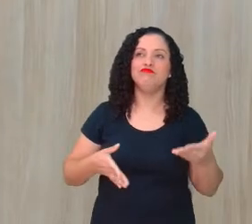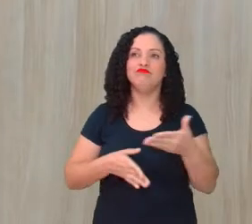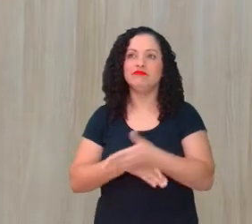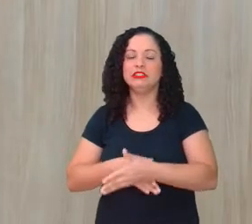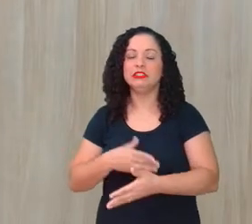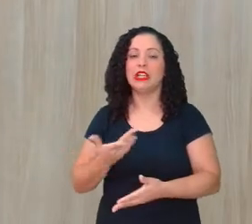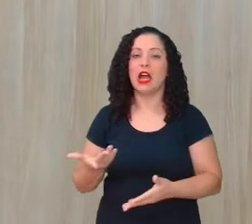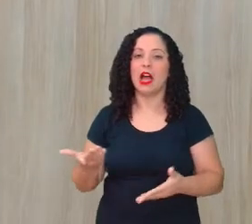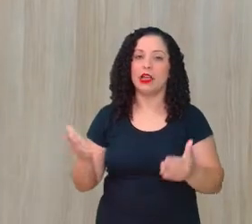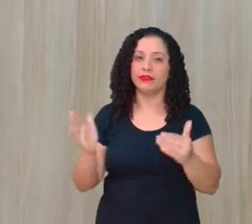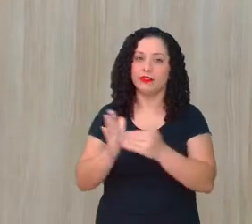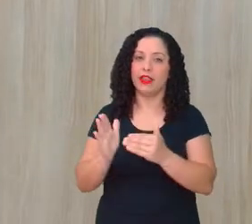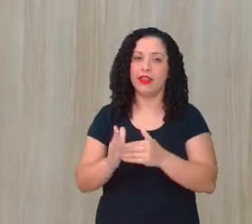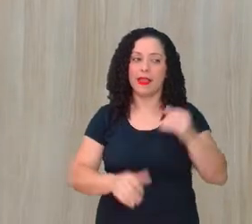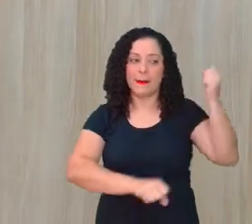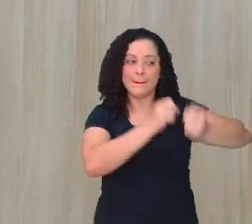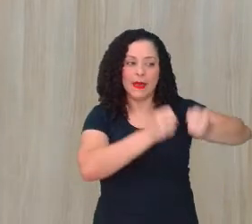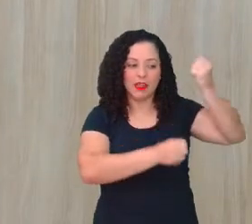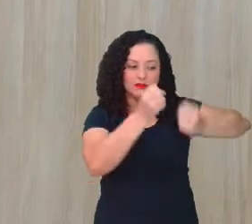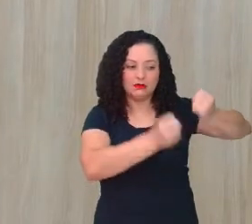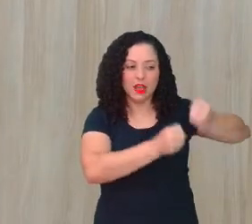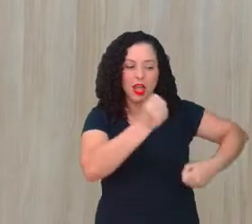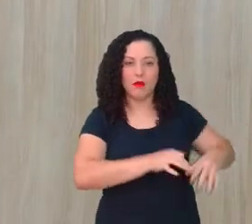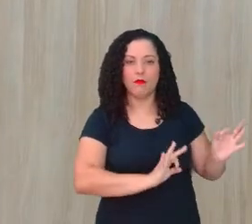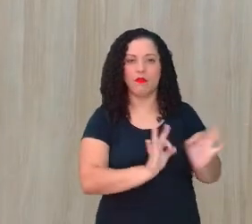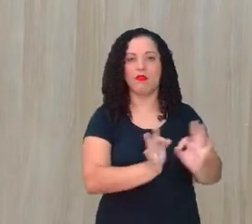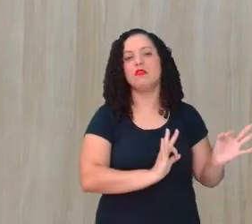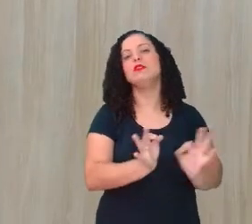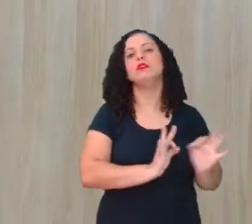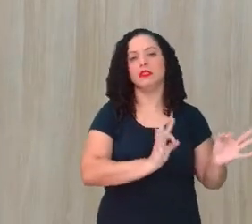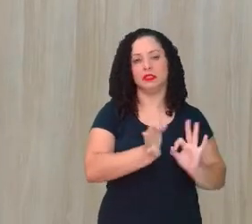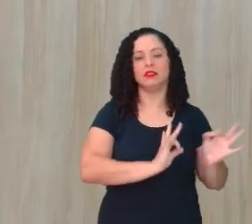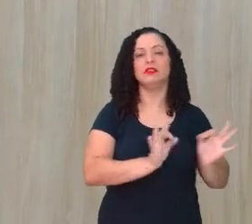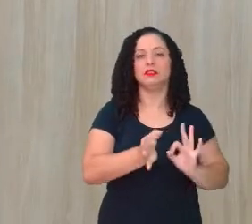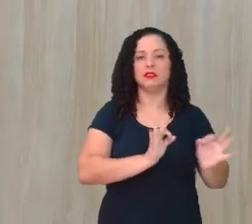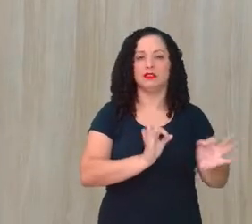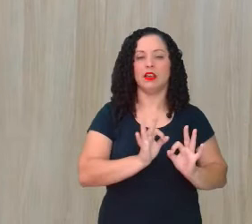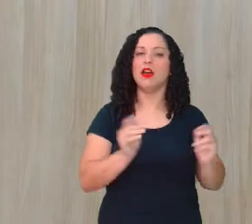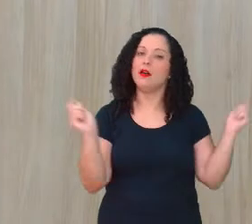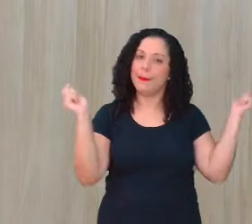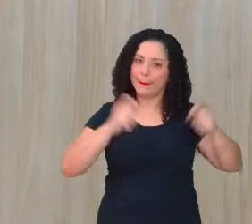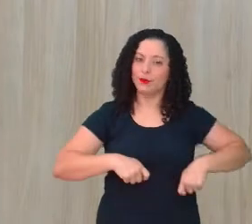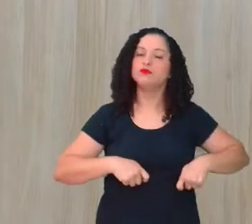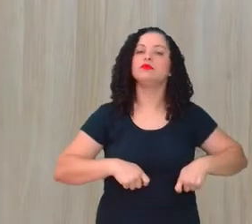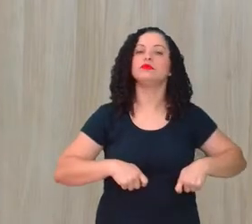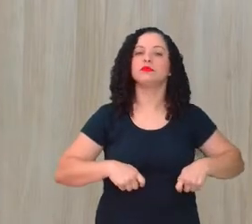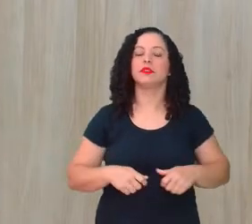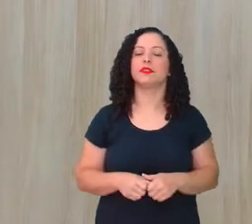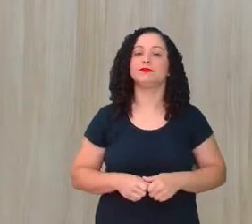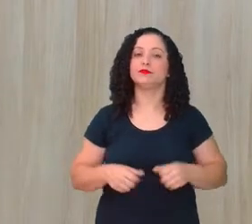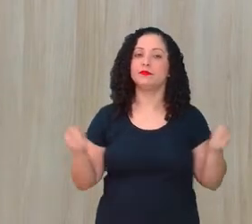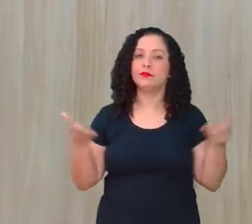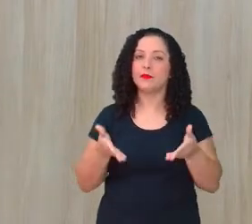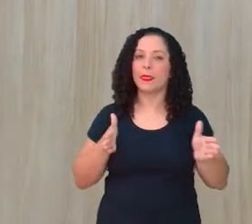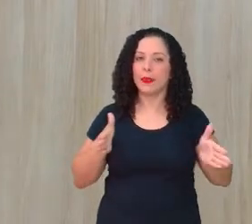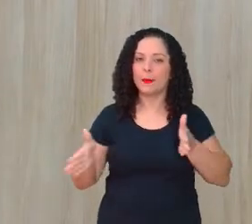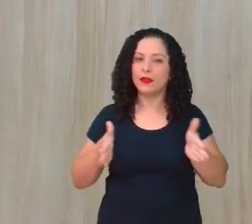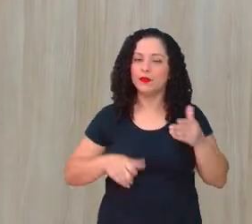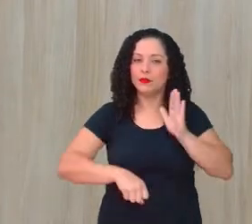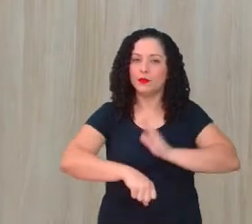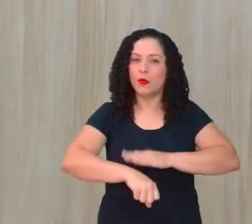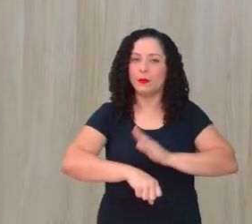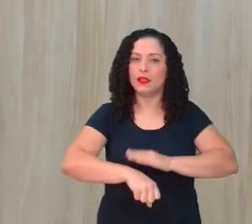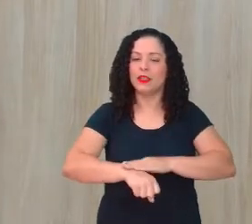até matar ali os rebeldes para que a ordem fosse estabelecida, deveria se fazer aquilo ali. Então esse é um episódio que é